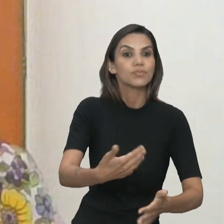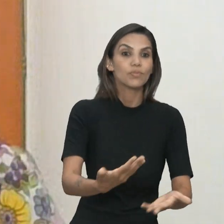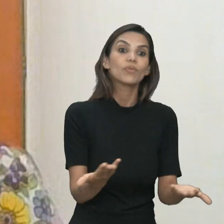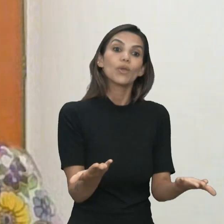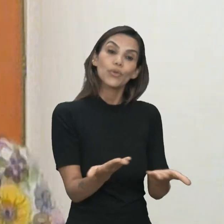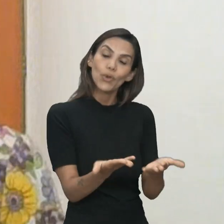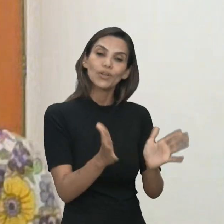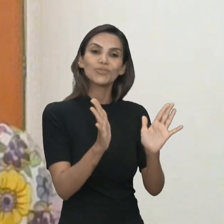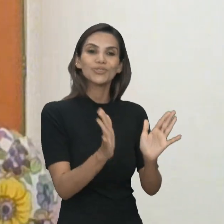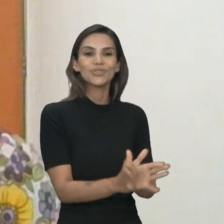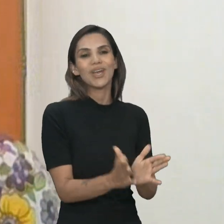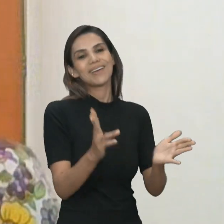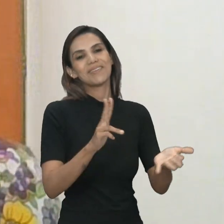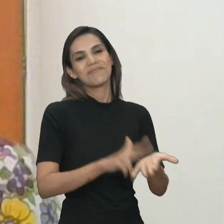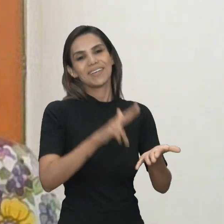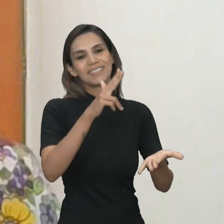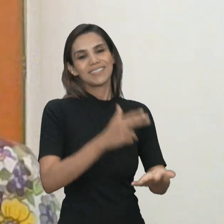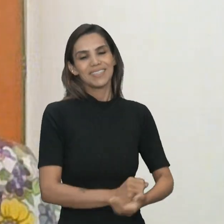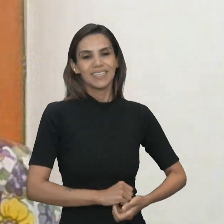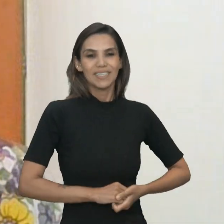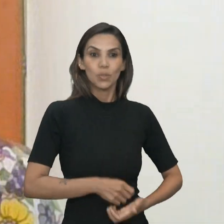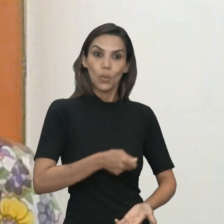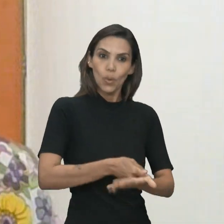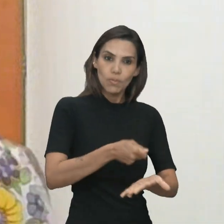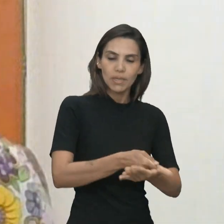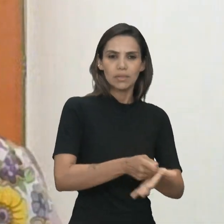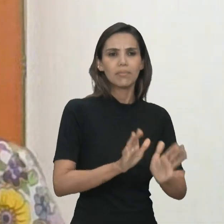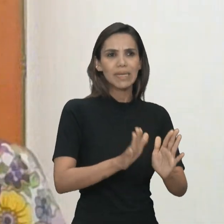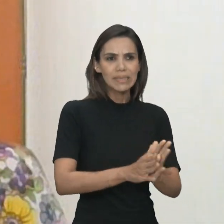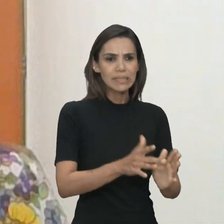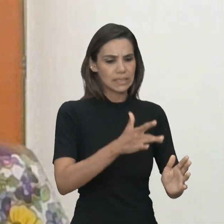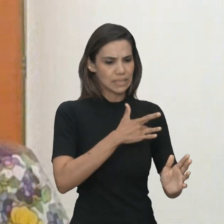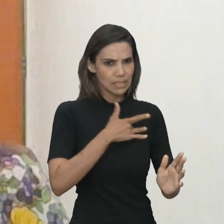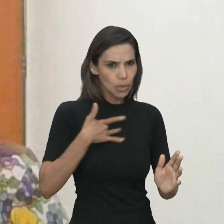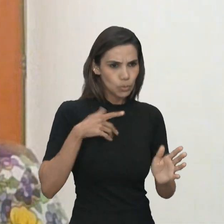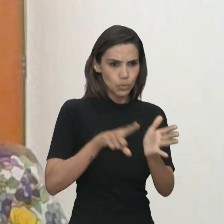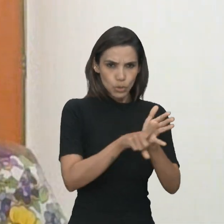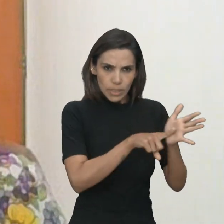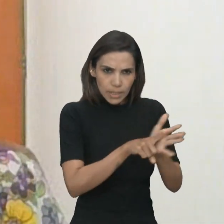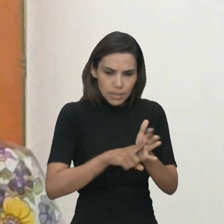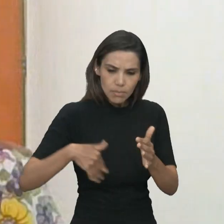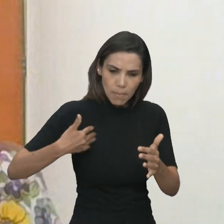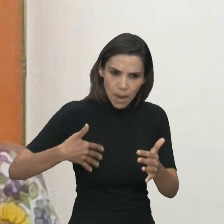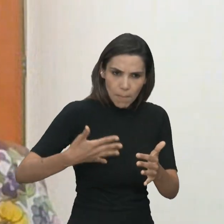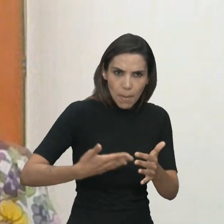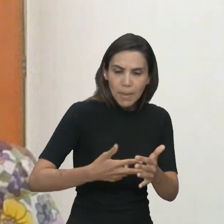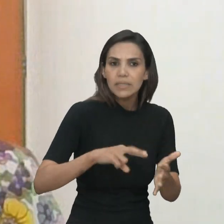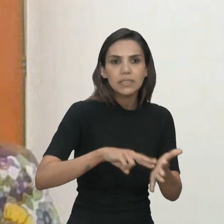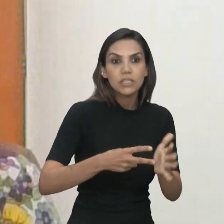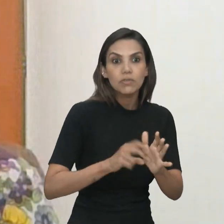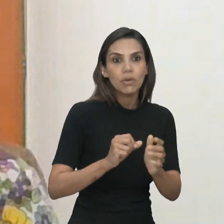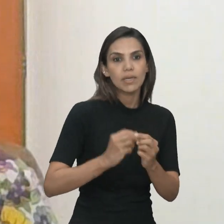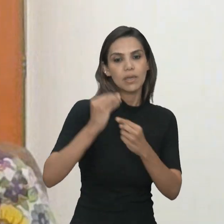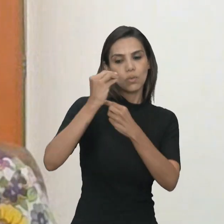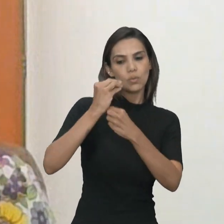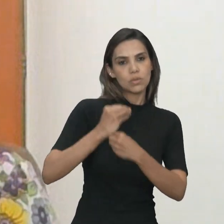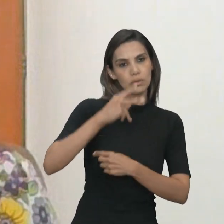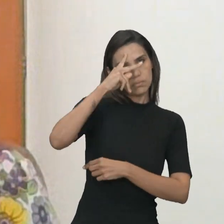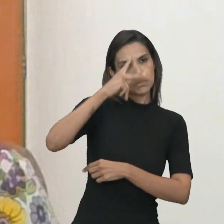exame periódico ele é um incentivo ao autocuidado. Ele é um incentivo para que a pessoa olhe para si e cuide da própria